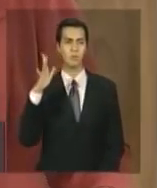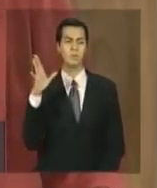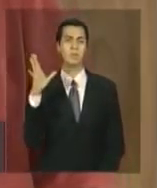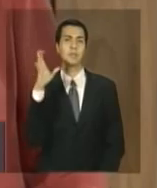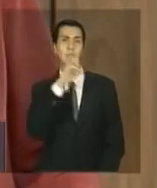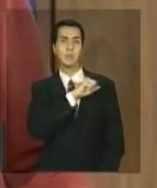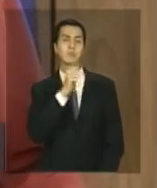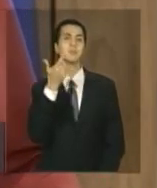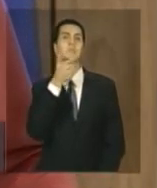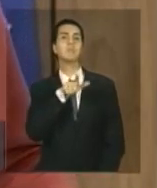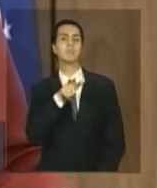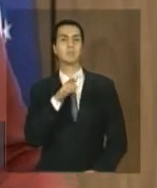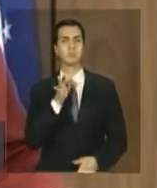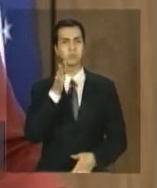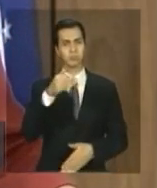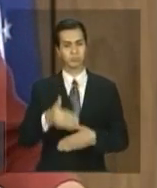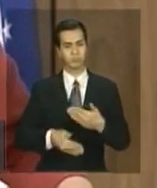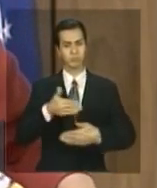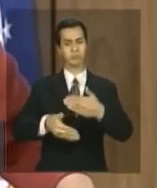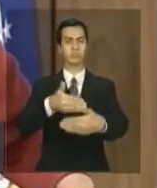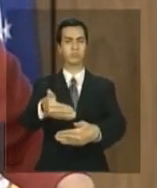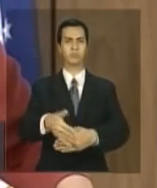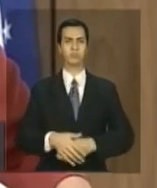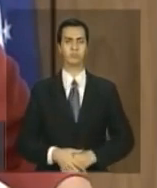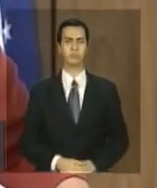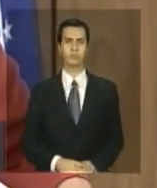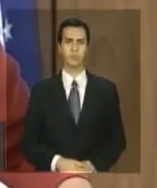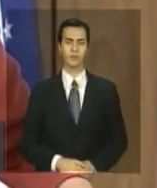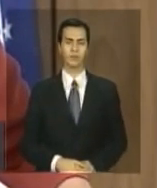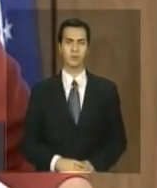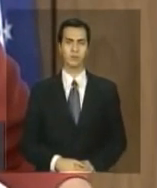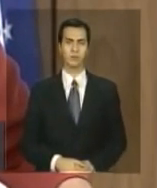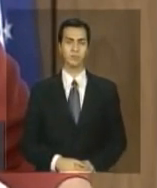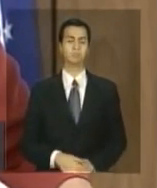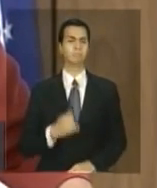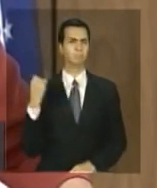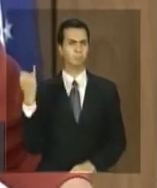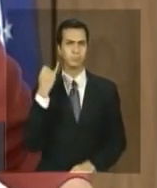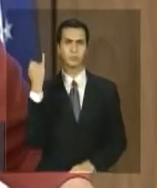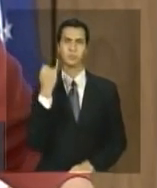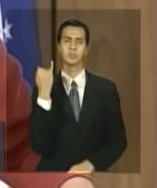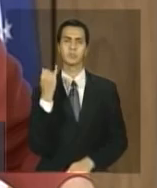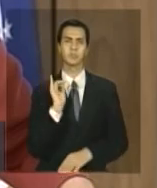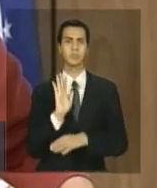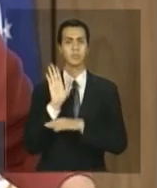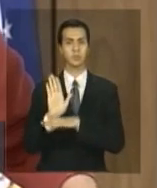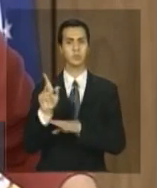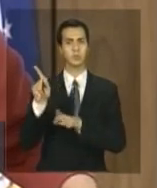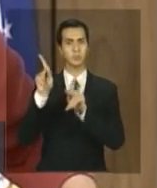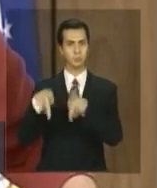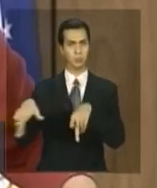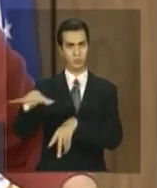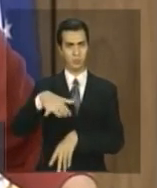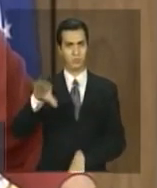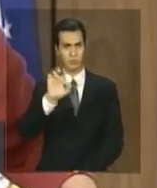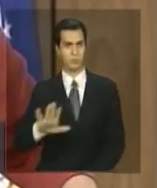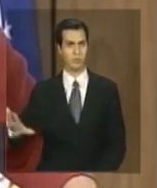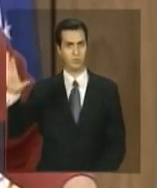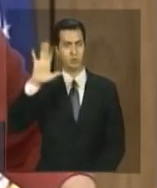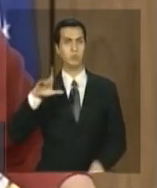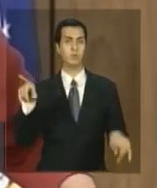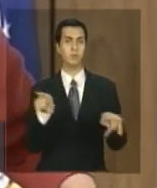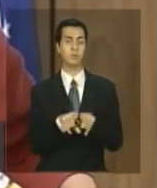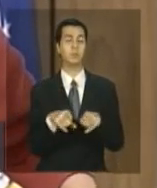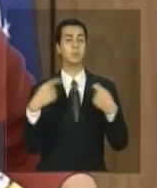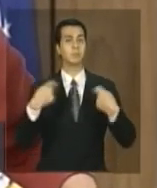o caminho do crescimento econômico, fundamental para o bem-estar dos povos europeus e também para